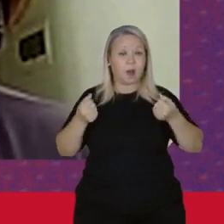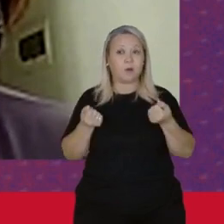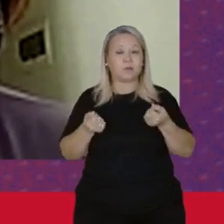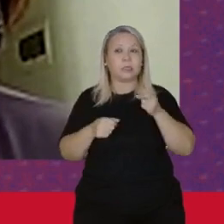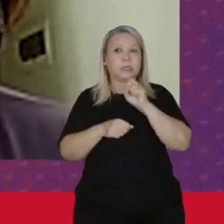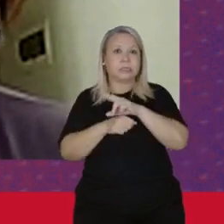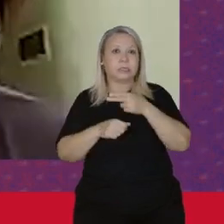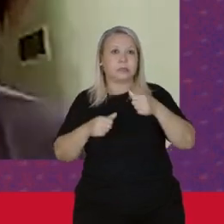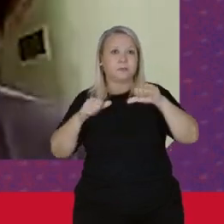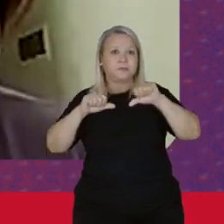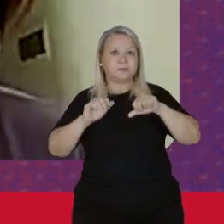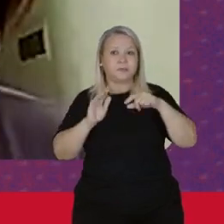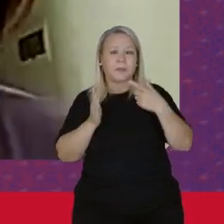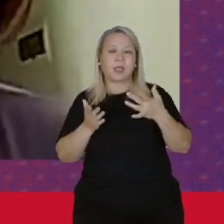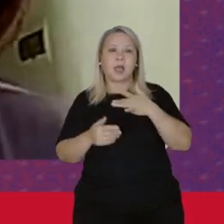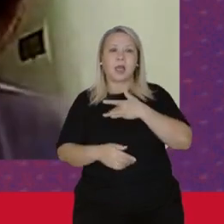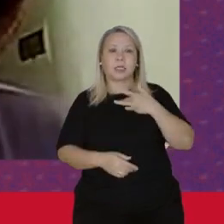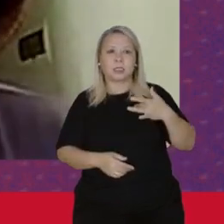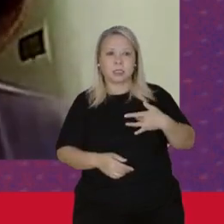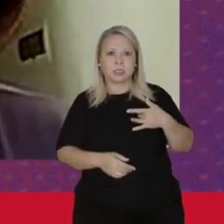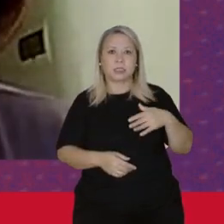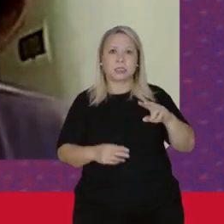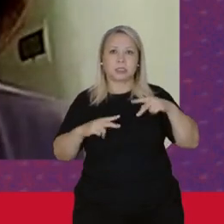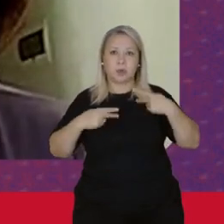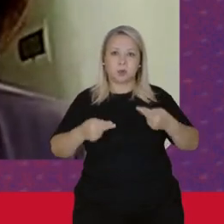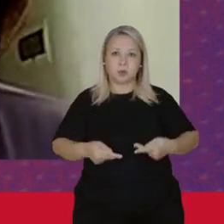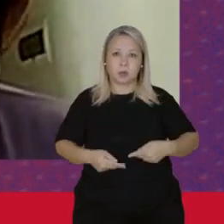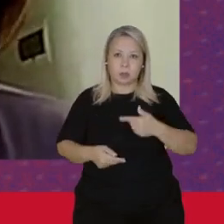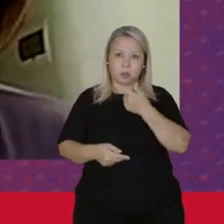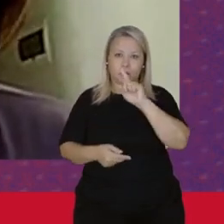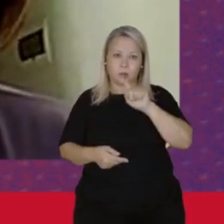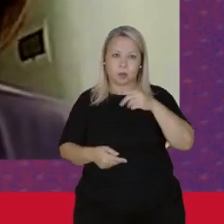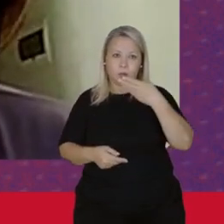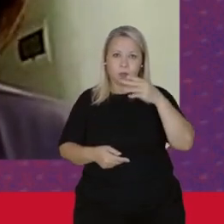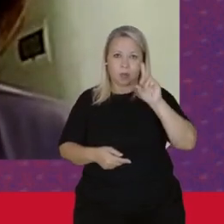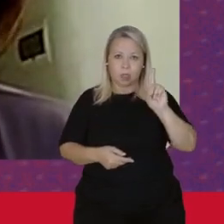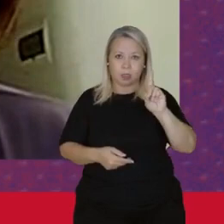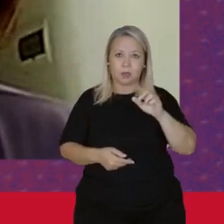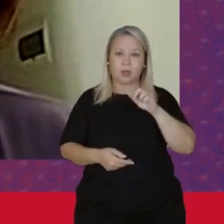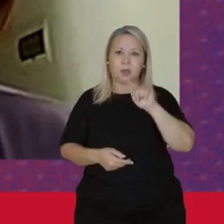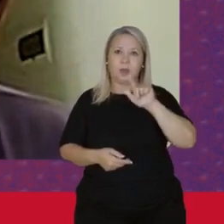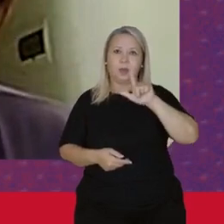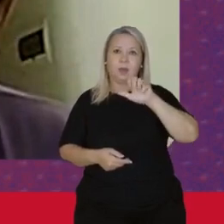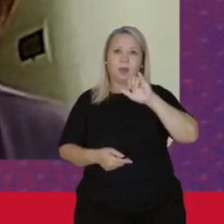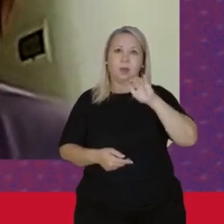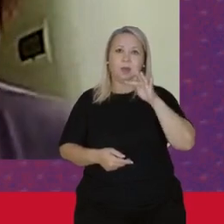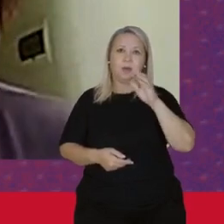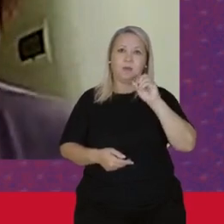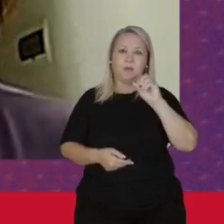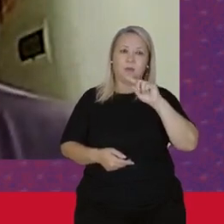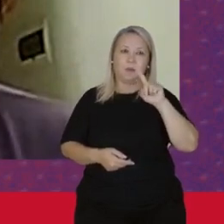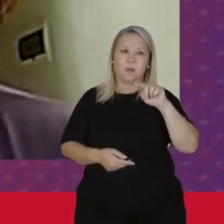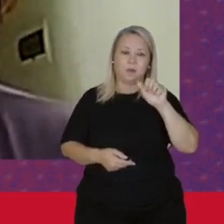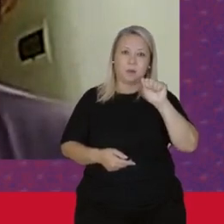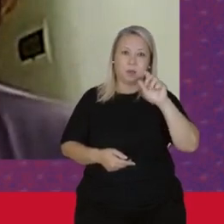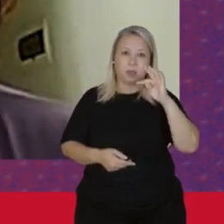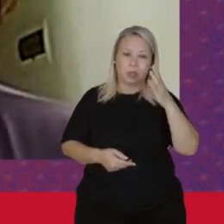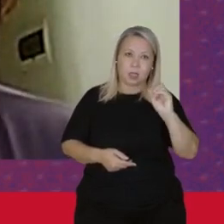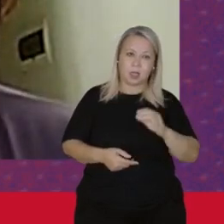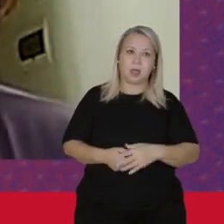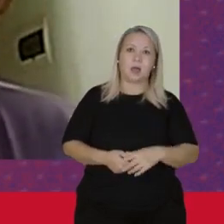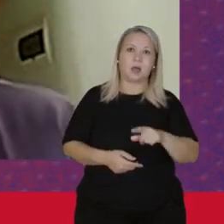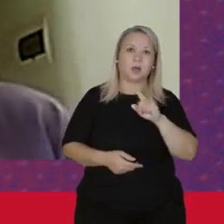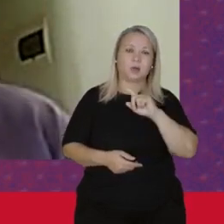nocividade à saúde humana, como o 2,4-D, glifosato, paraquat, né,